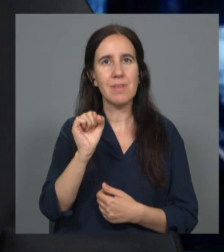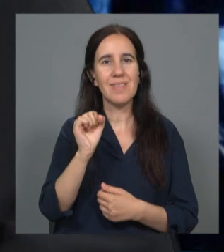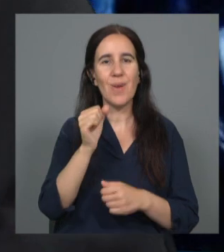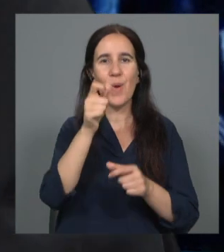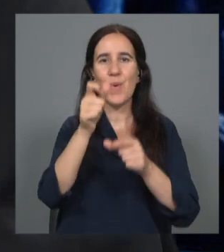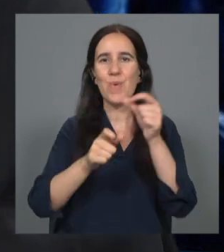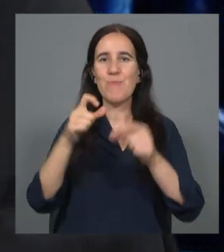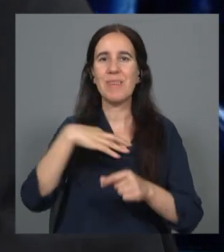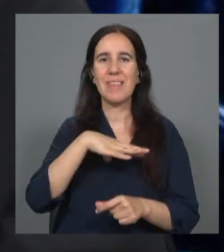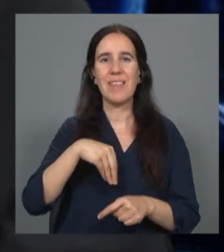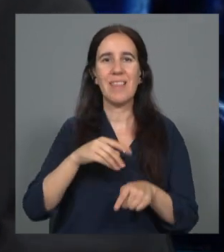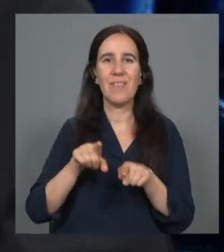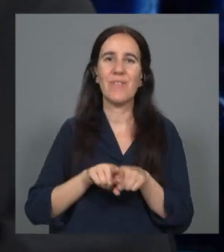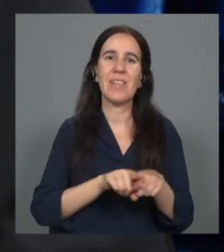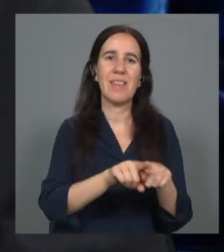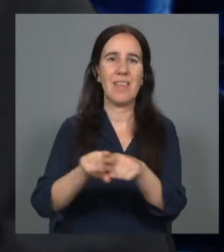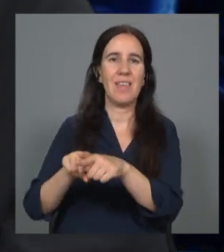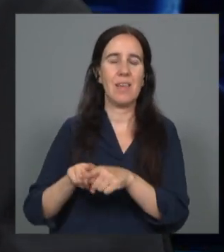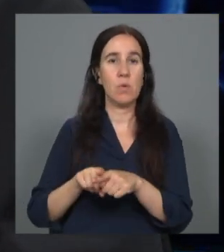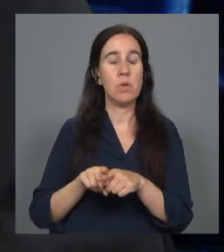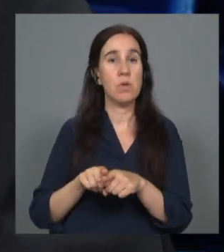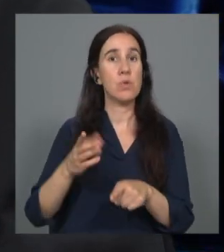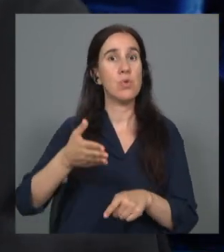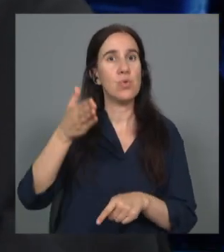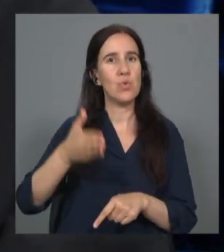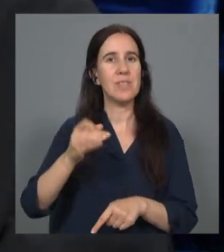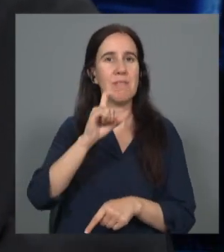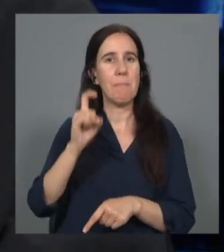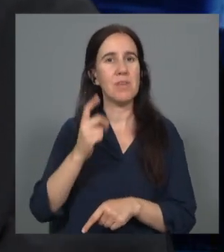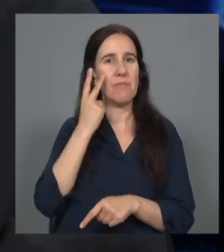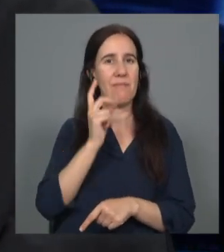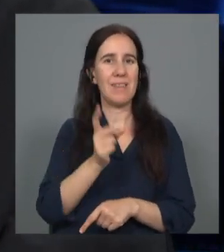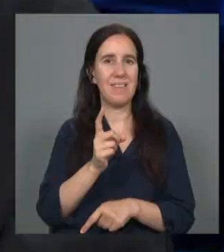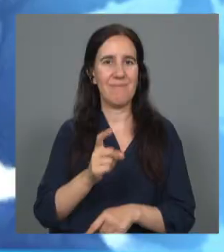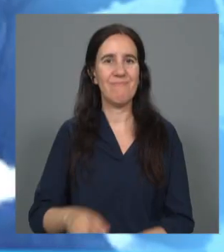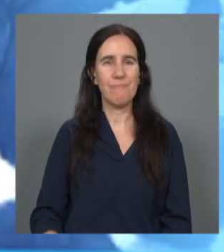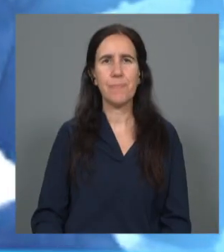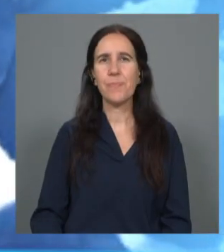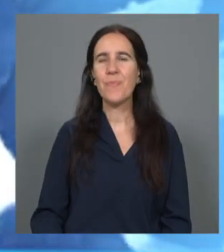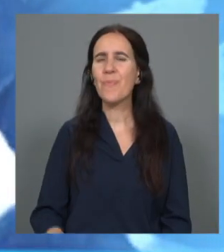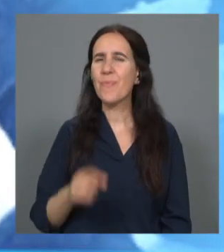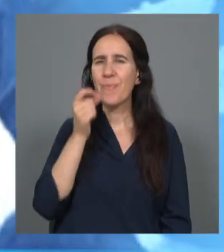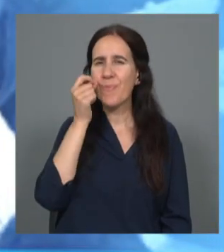humanidade fraterna e que vive na justiça e na paz. Secundino Correia